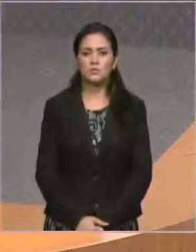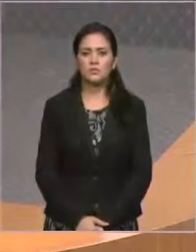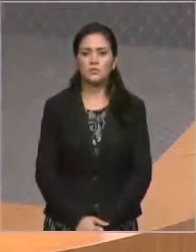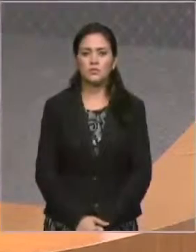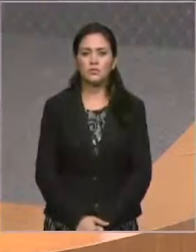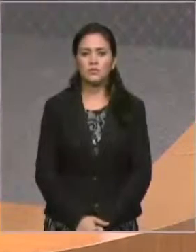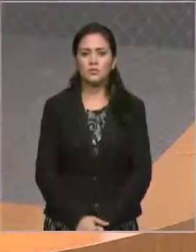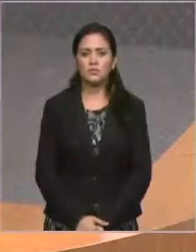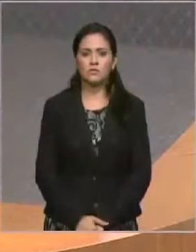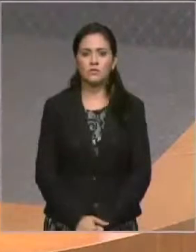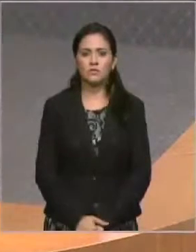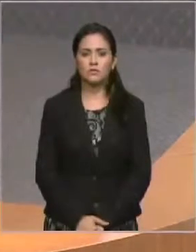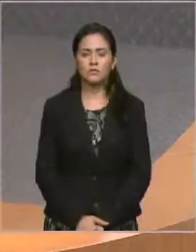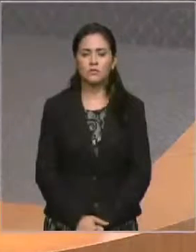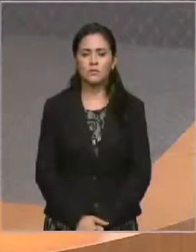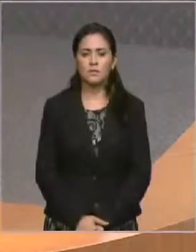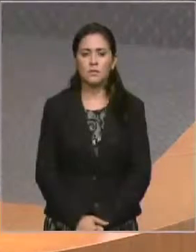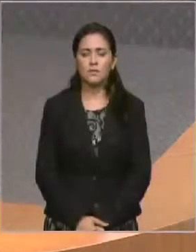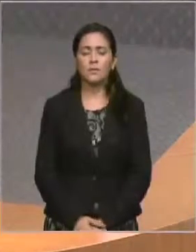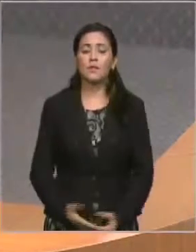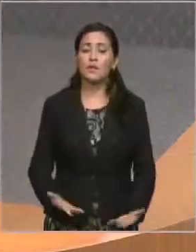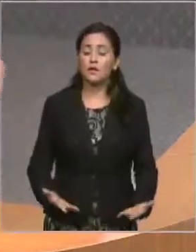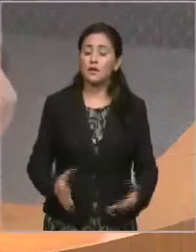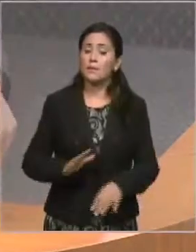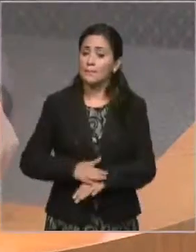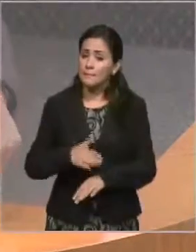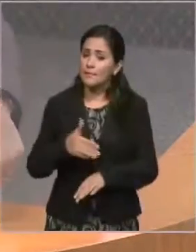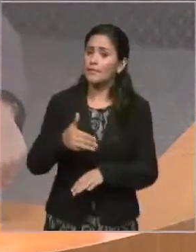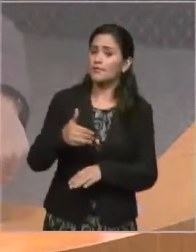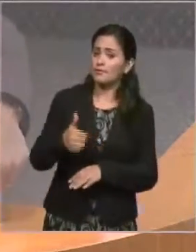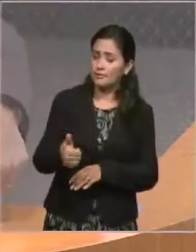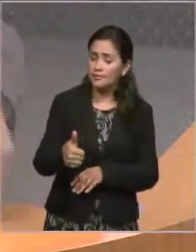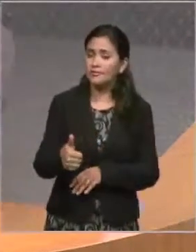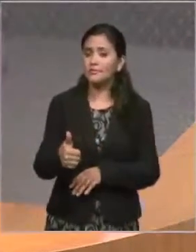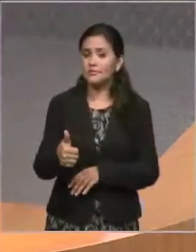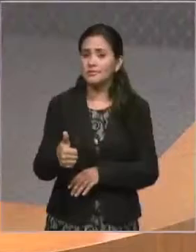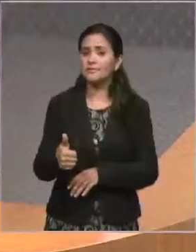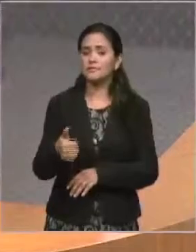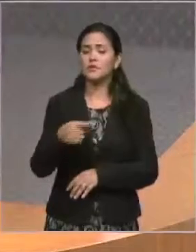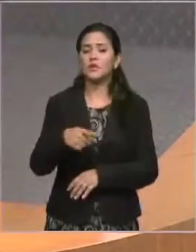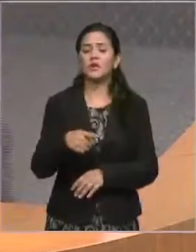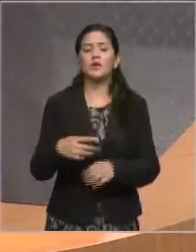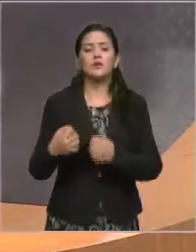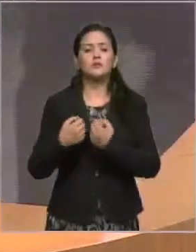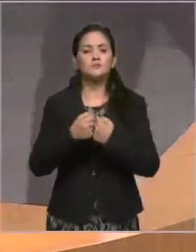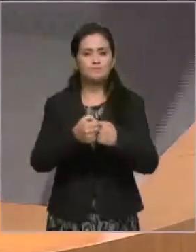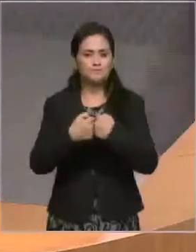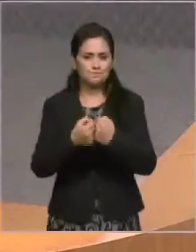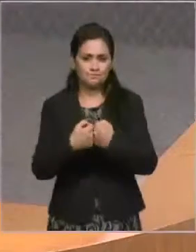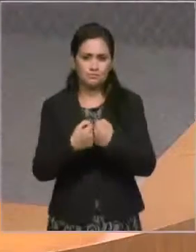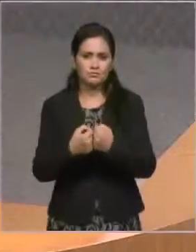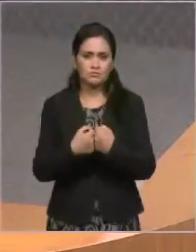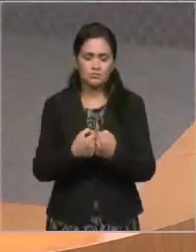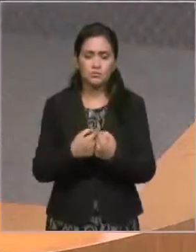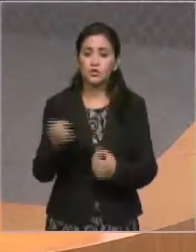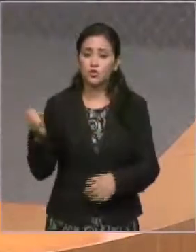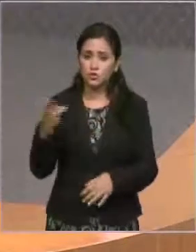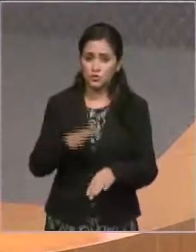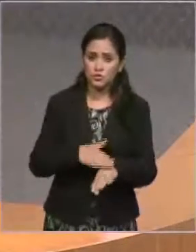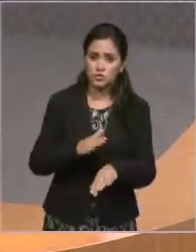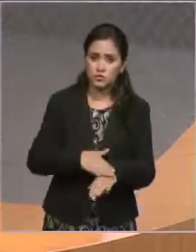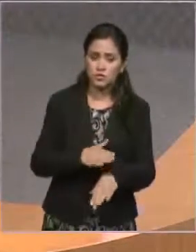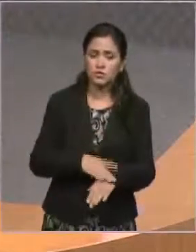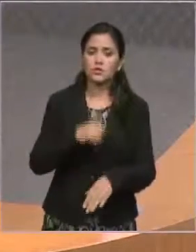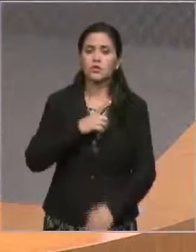eficiência ao transporte público, mas vale ressaltar que esse novo chamamento vai contemplar 6